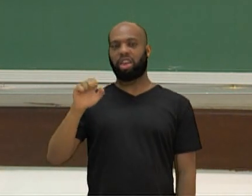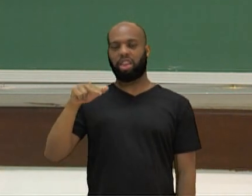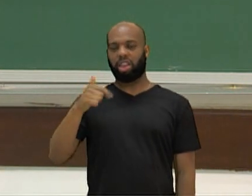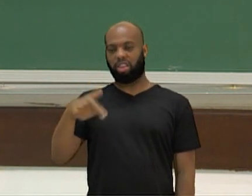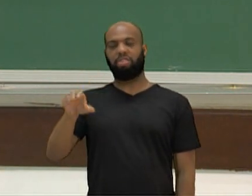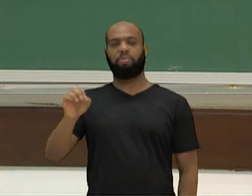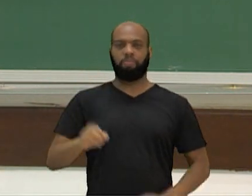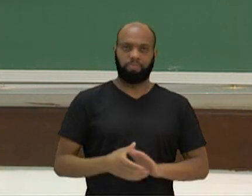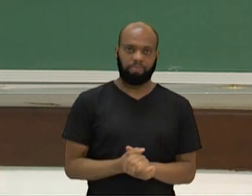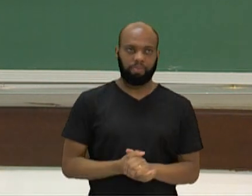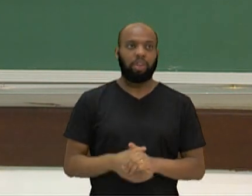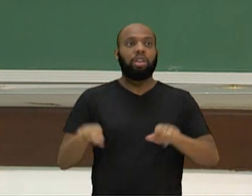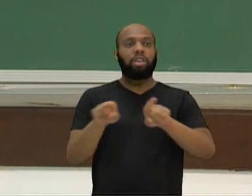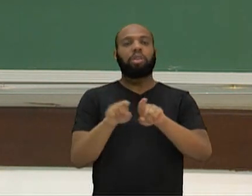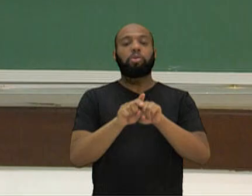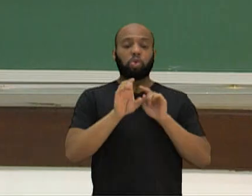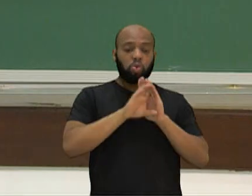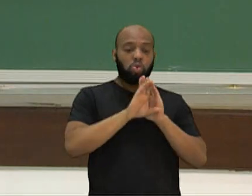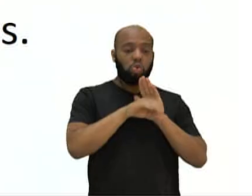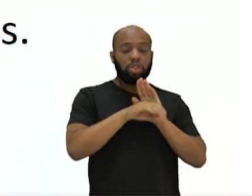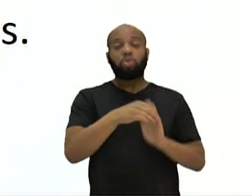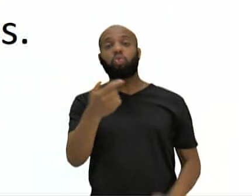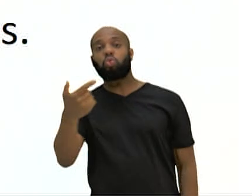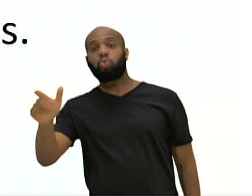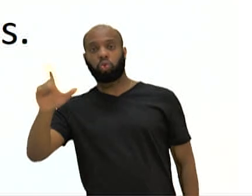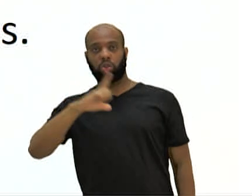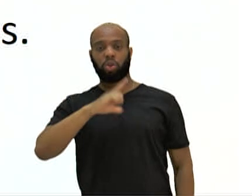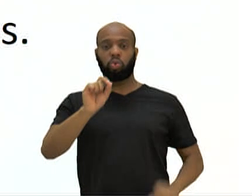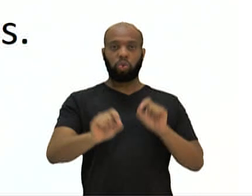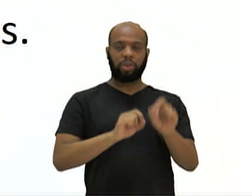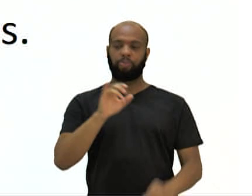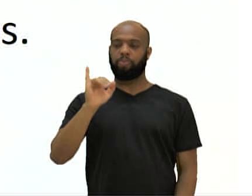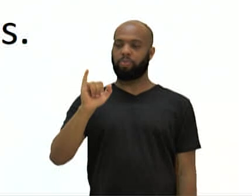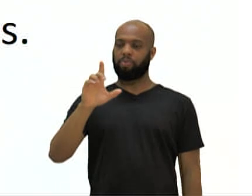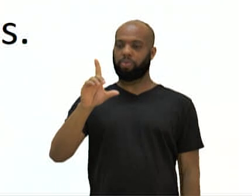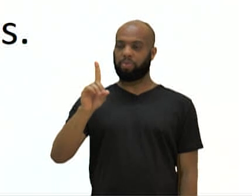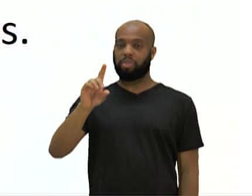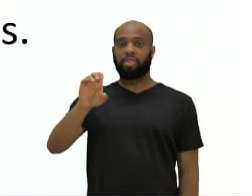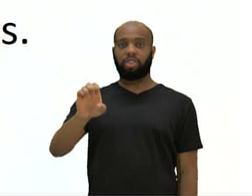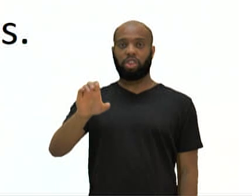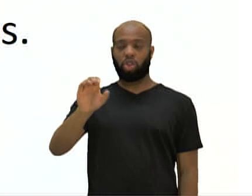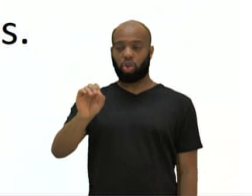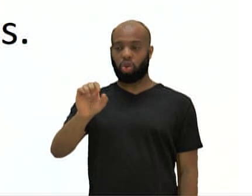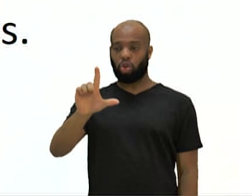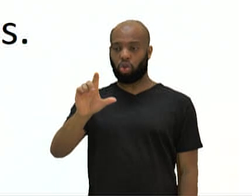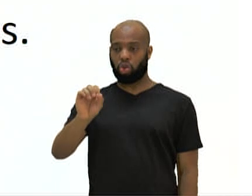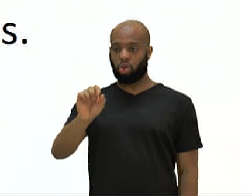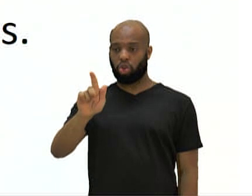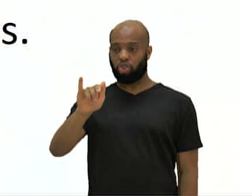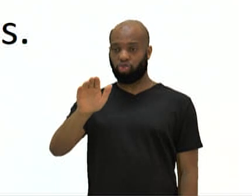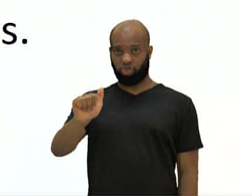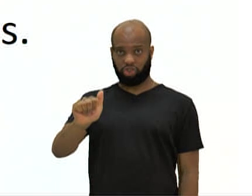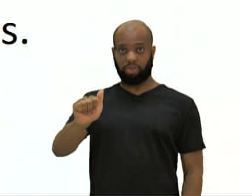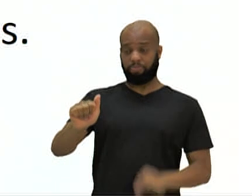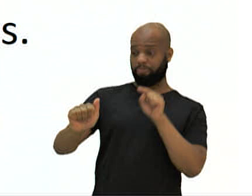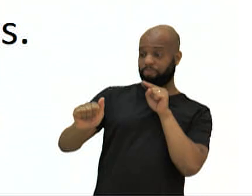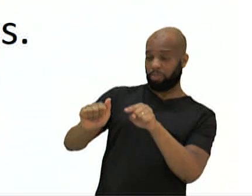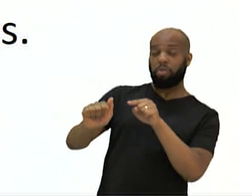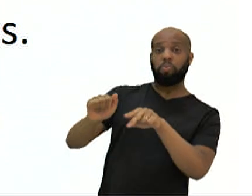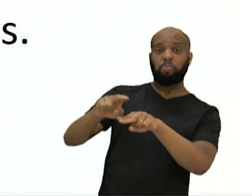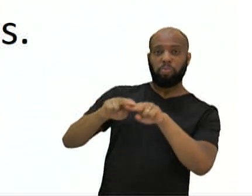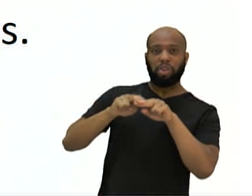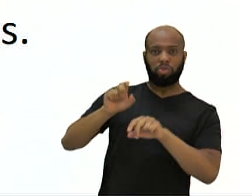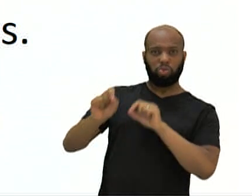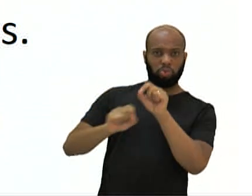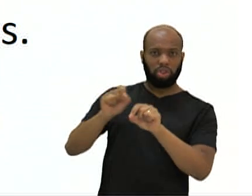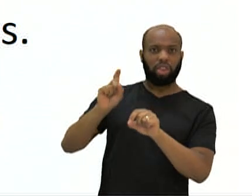Outro conceito gigantesco na sociologia é o de ideologia. Então, é por meio da ideologia, é uma